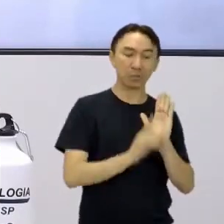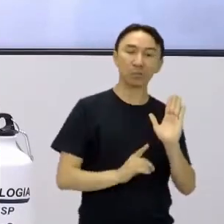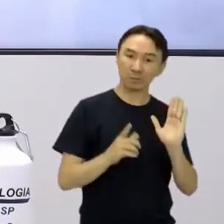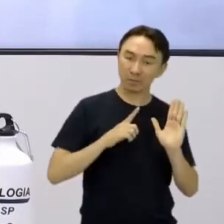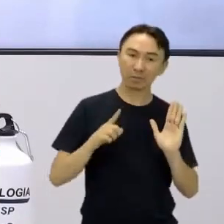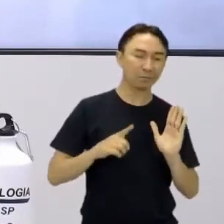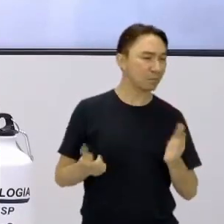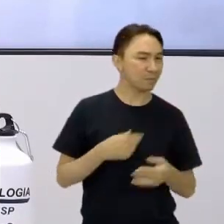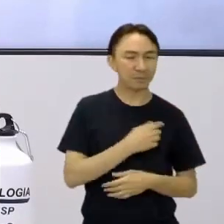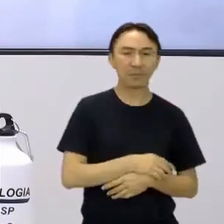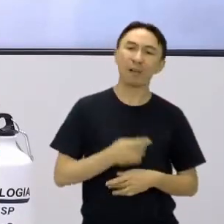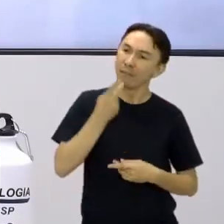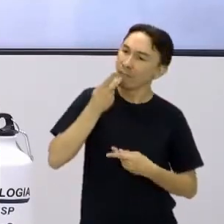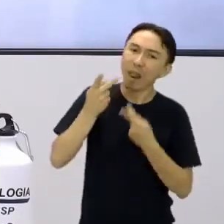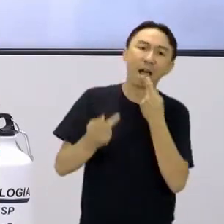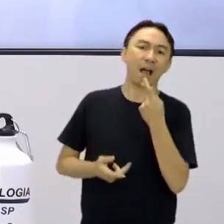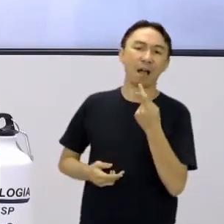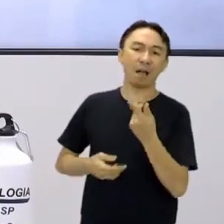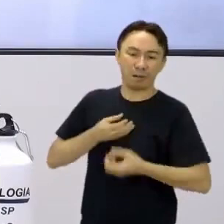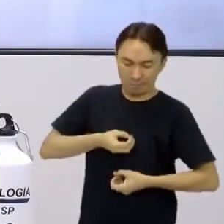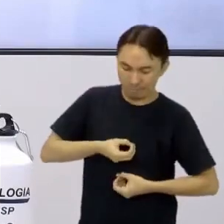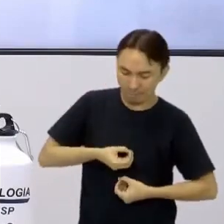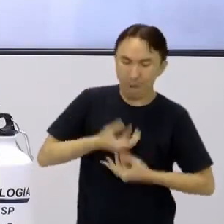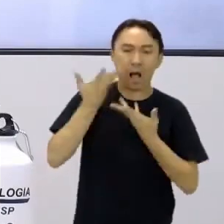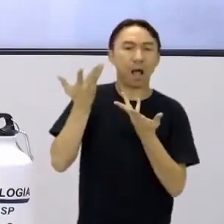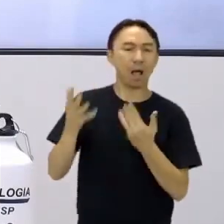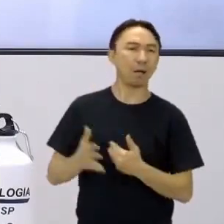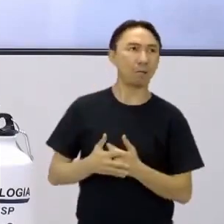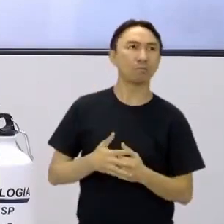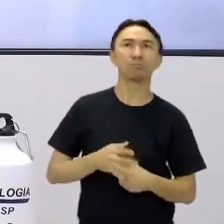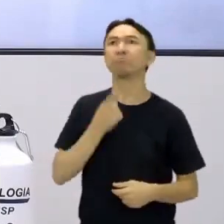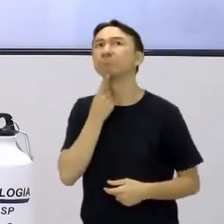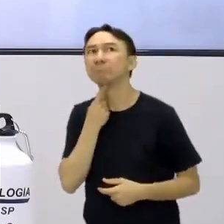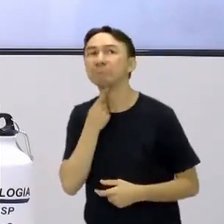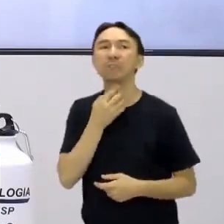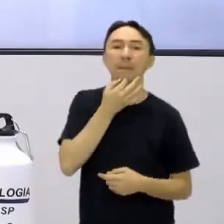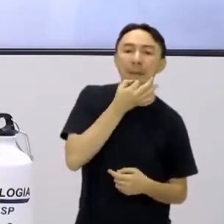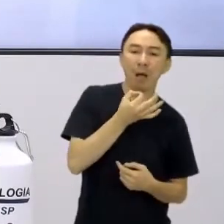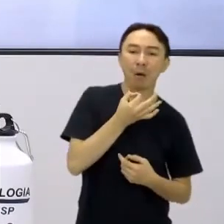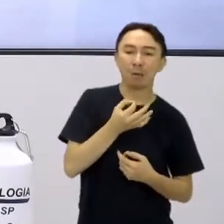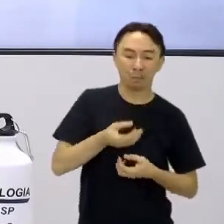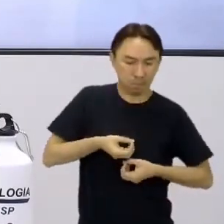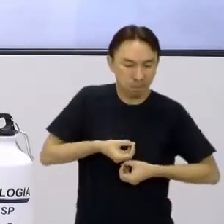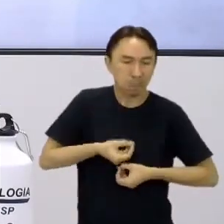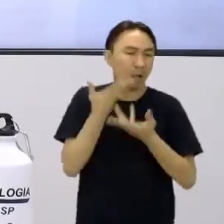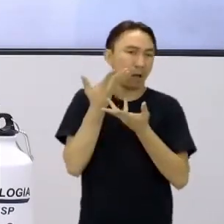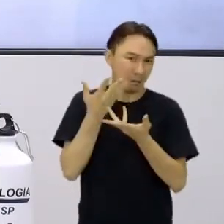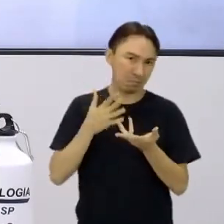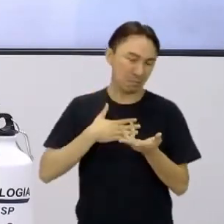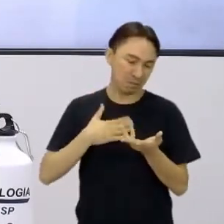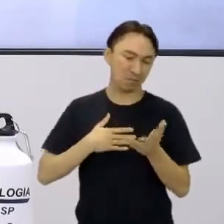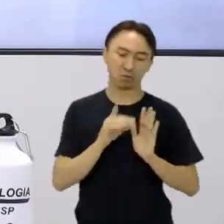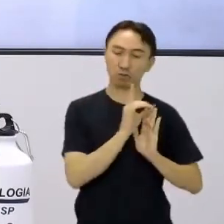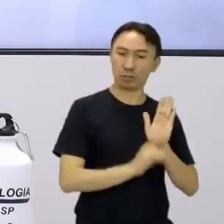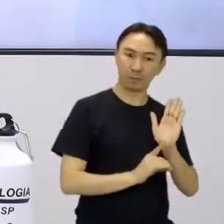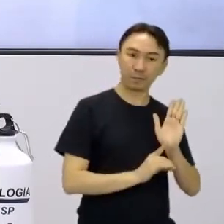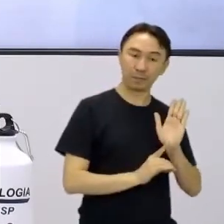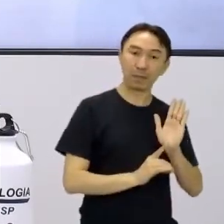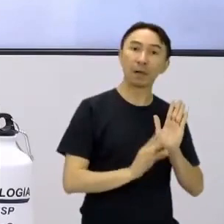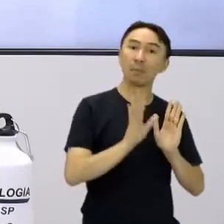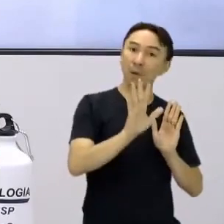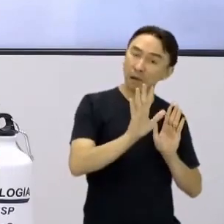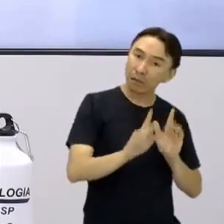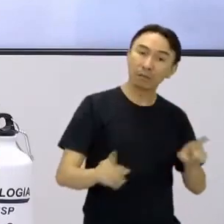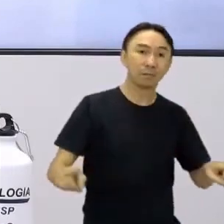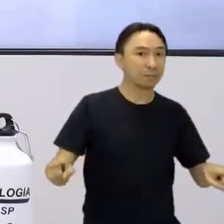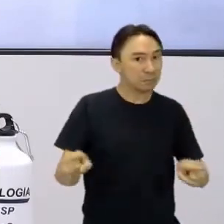de me expressar, de falar das minhas opiniões, né? Mas isso é um direito, só que também é um dever. Porque se